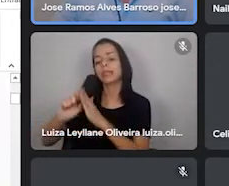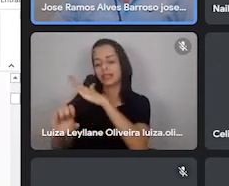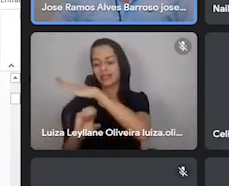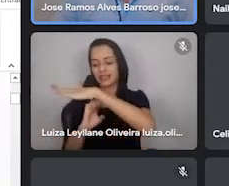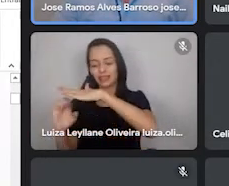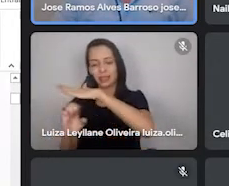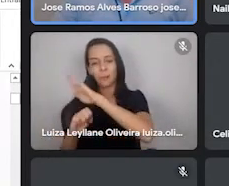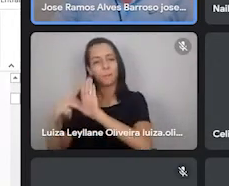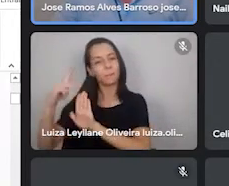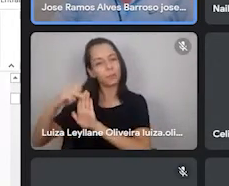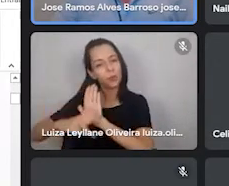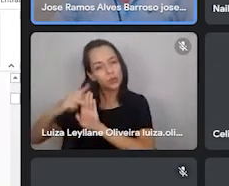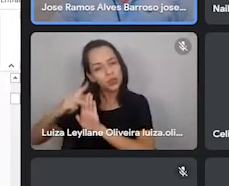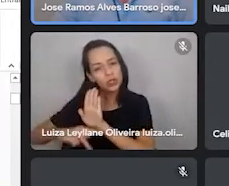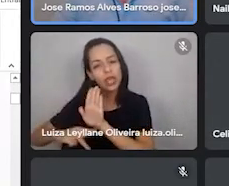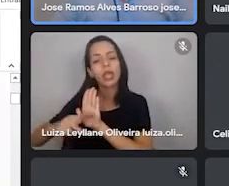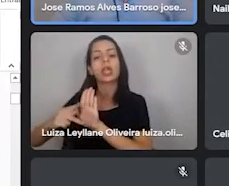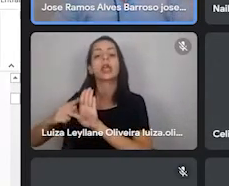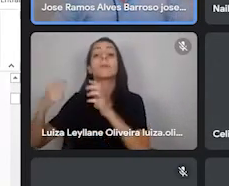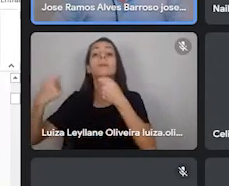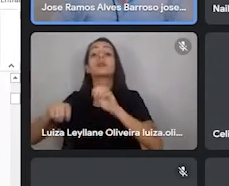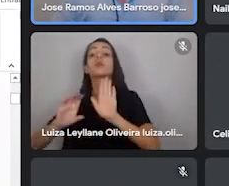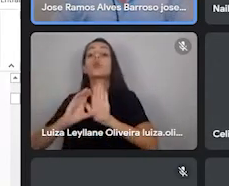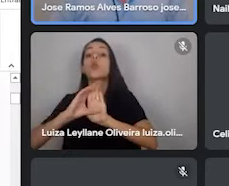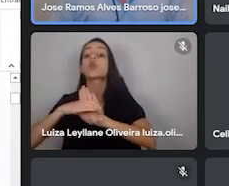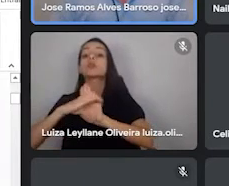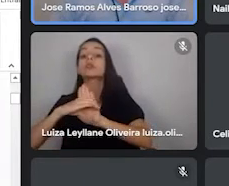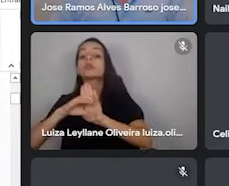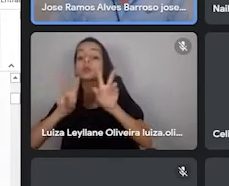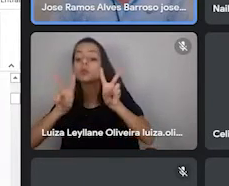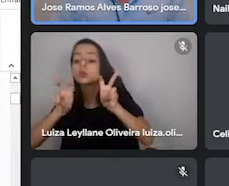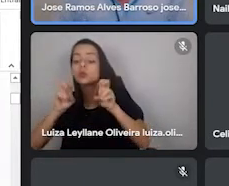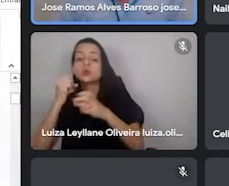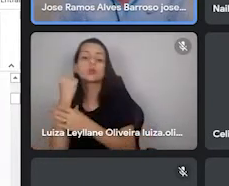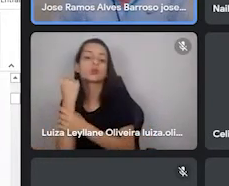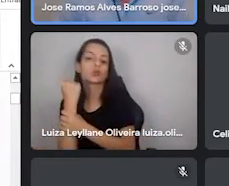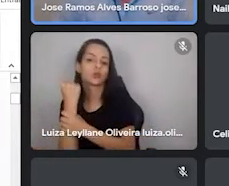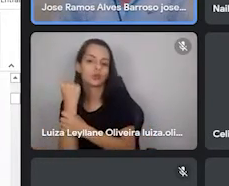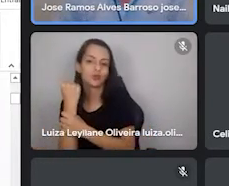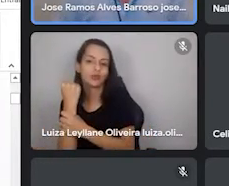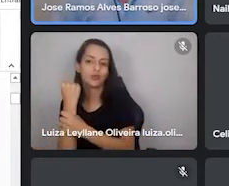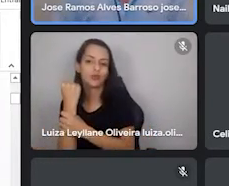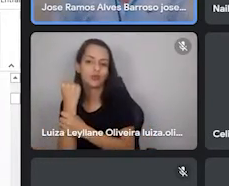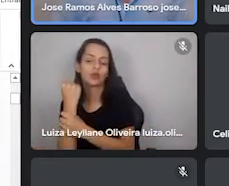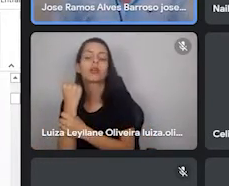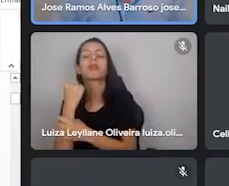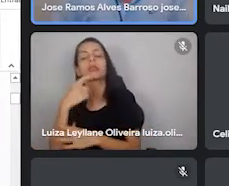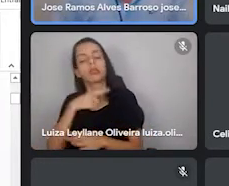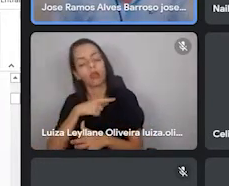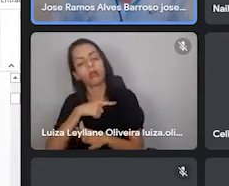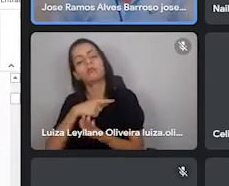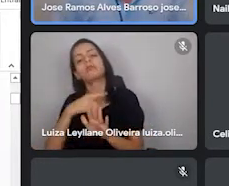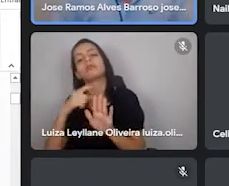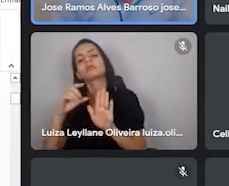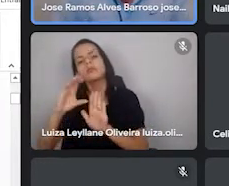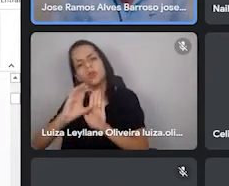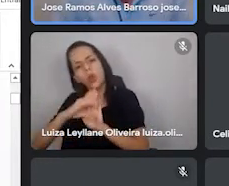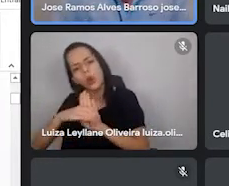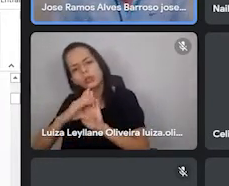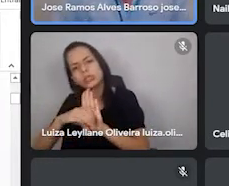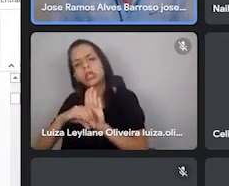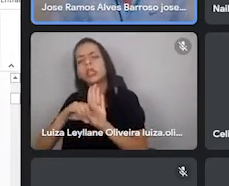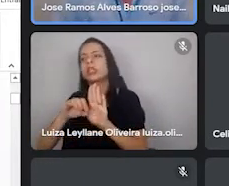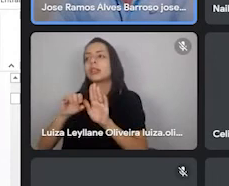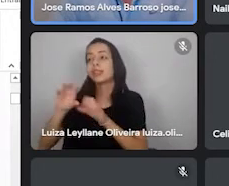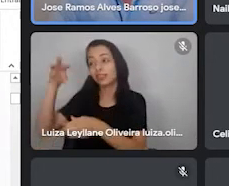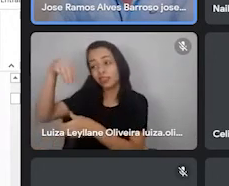o quê? Os conceitos de segurança, os dispositivos que ali